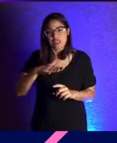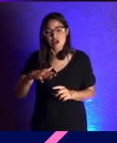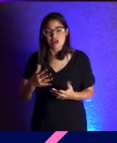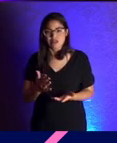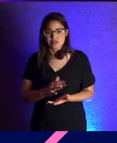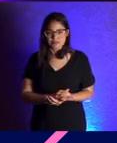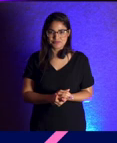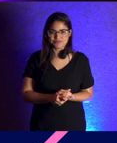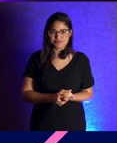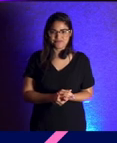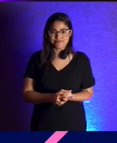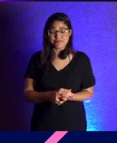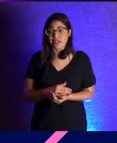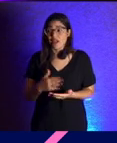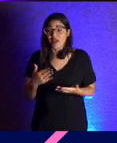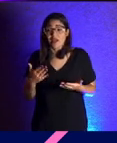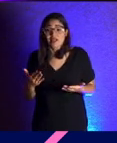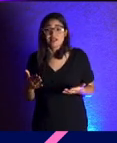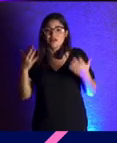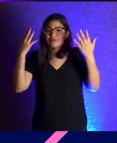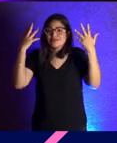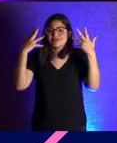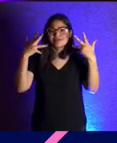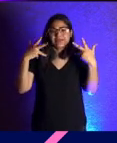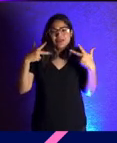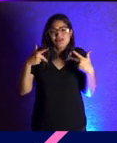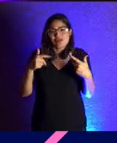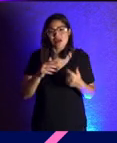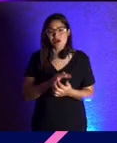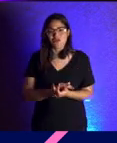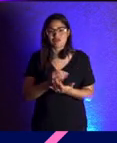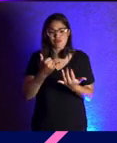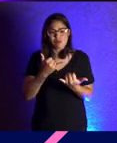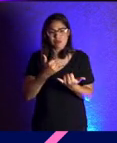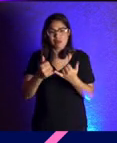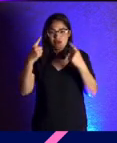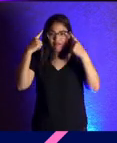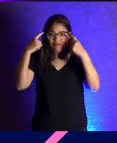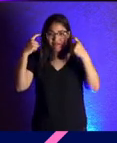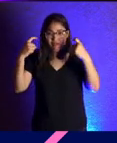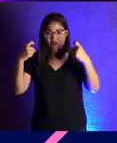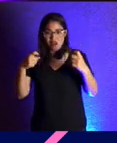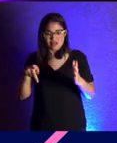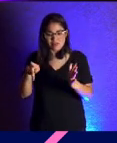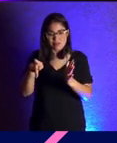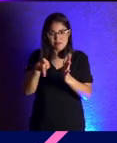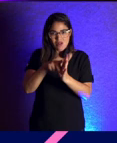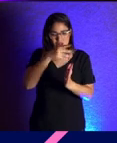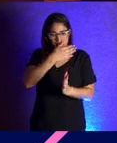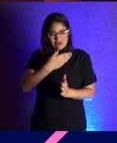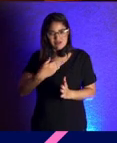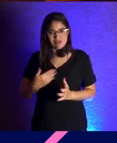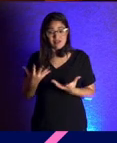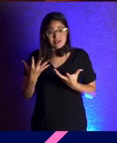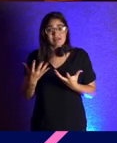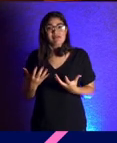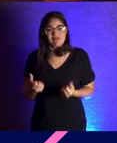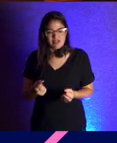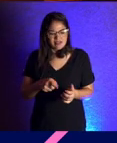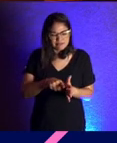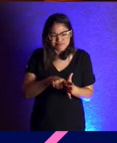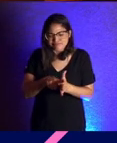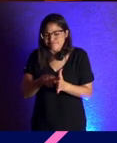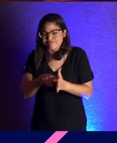algo natural, né? Como se fosse uma violência que o próprio Estado aceita e não quer investigar. Então, a gente